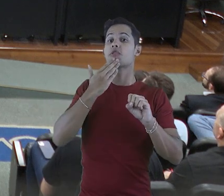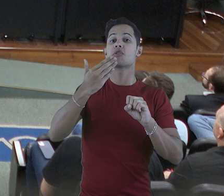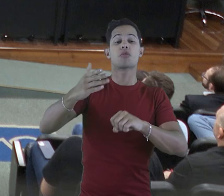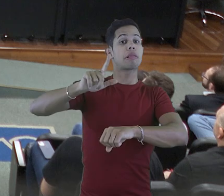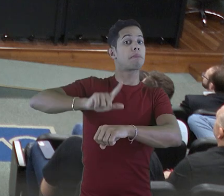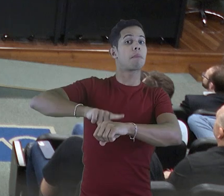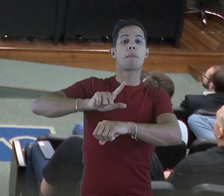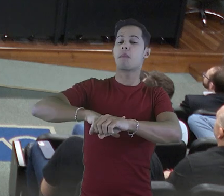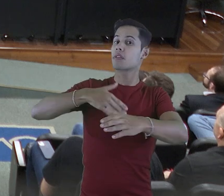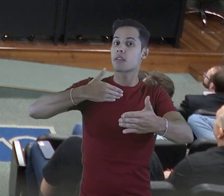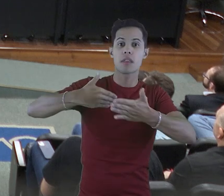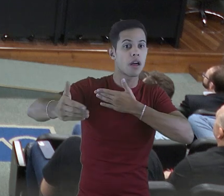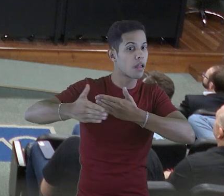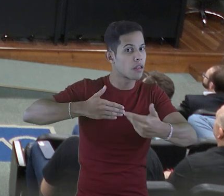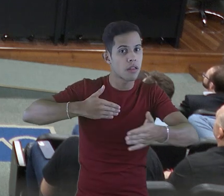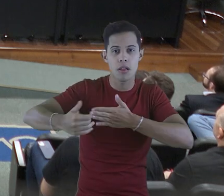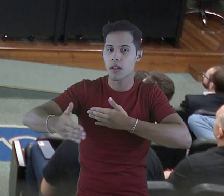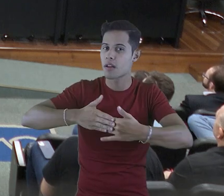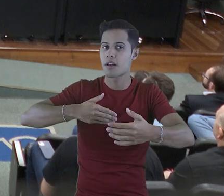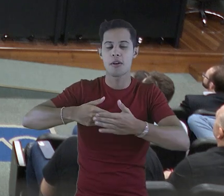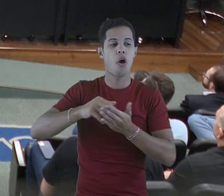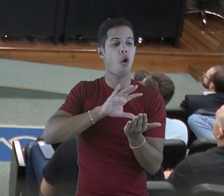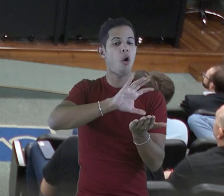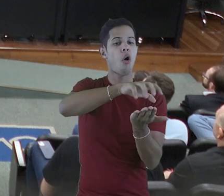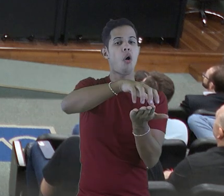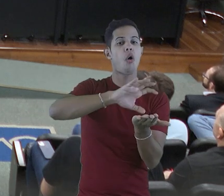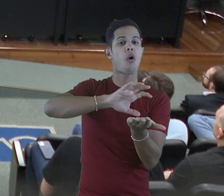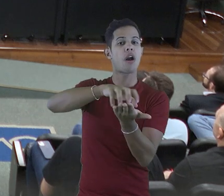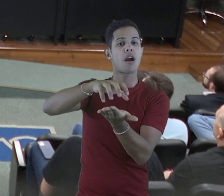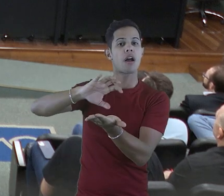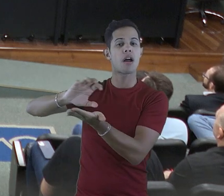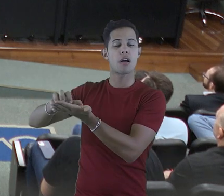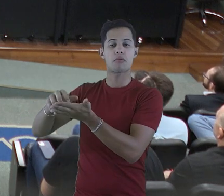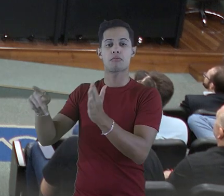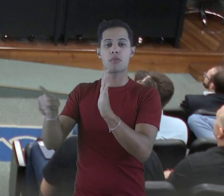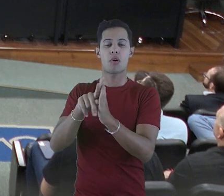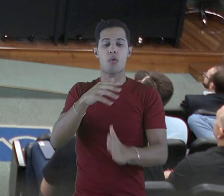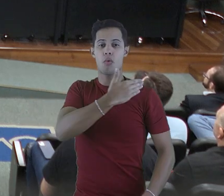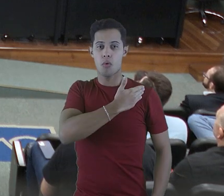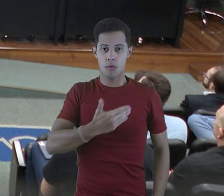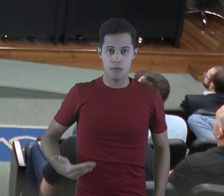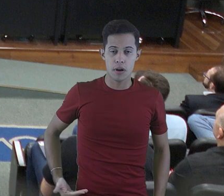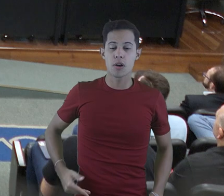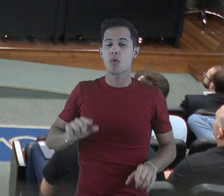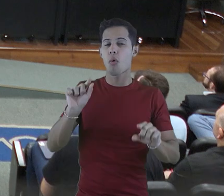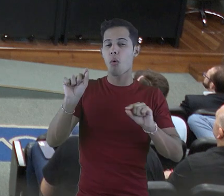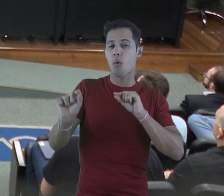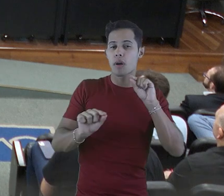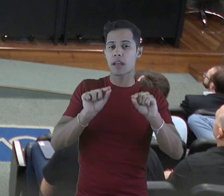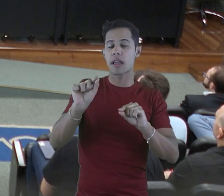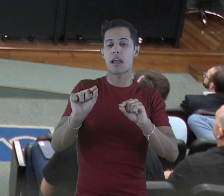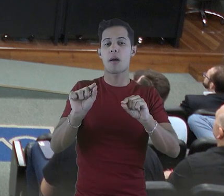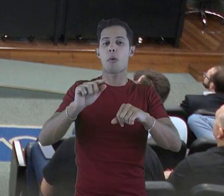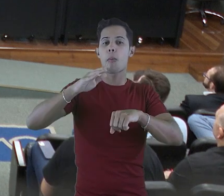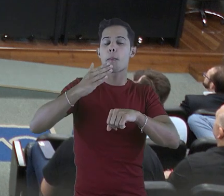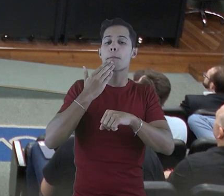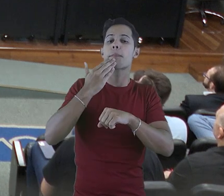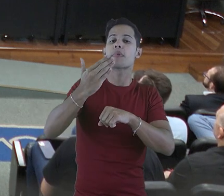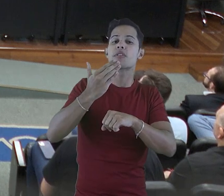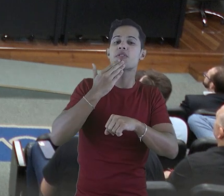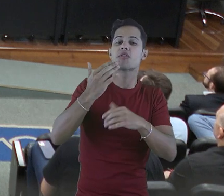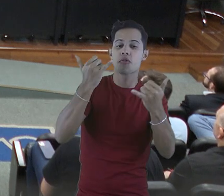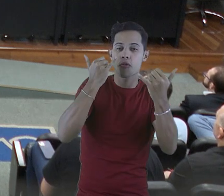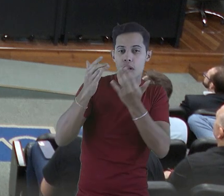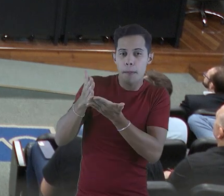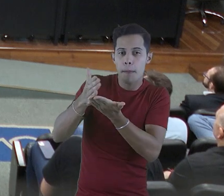do poder público a realização de operações de tratamento de dados pessoais informações específicas sobre o âmbito e a natureza